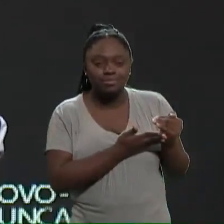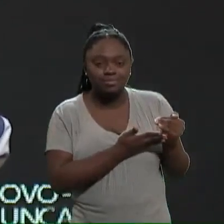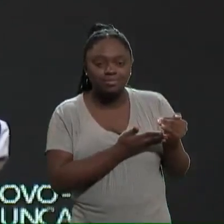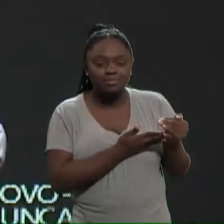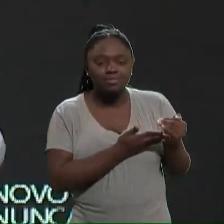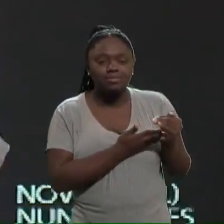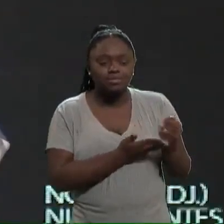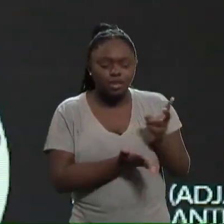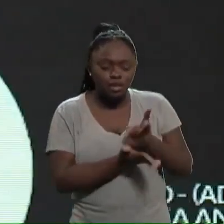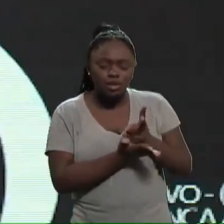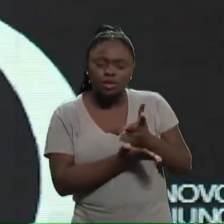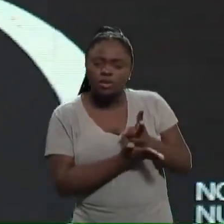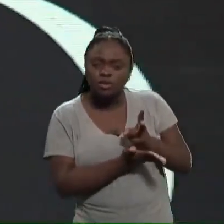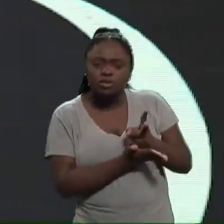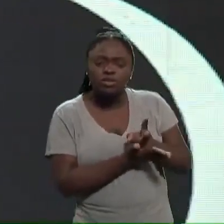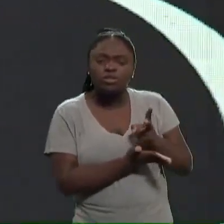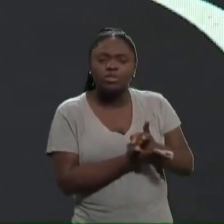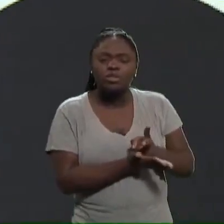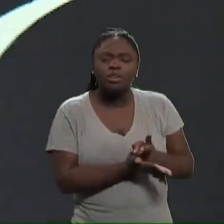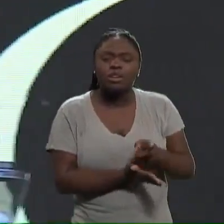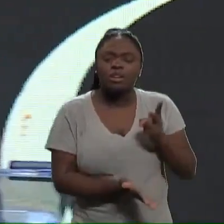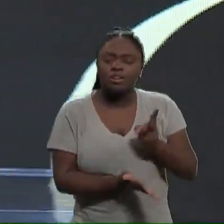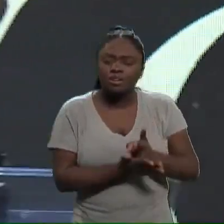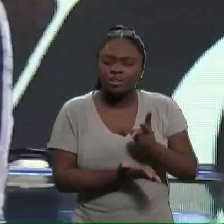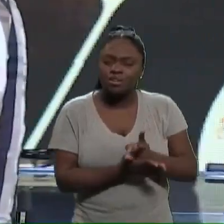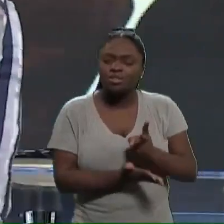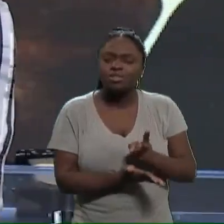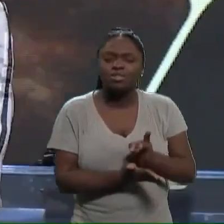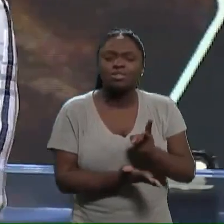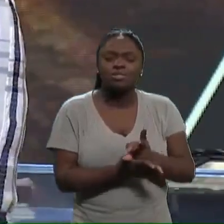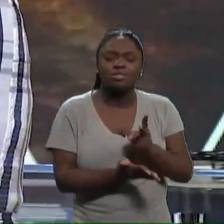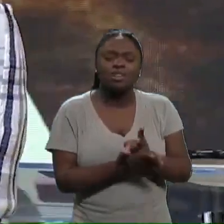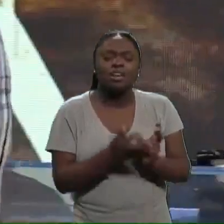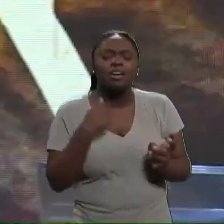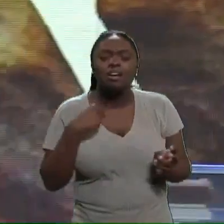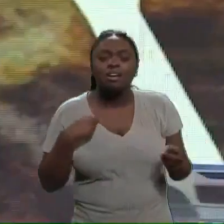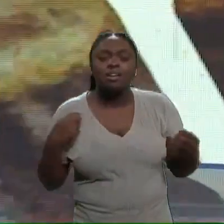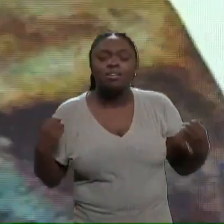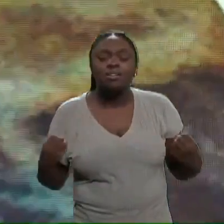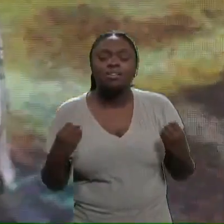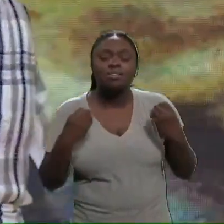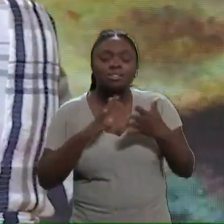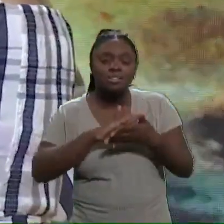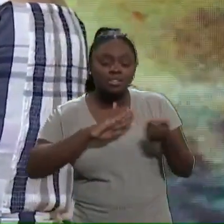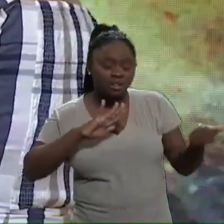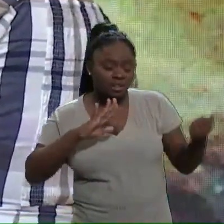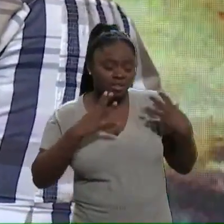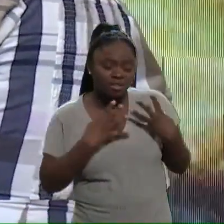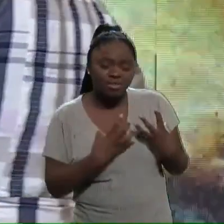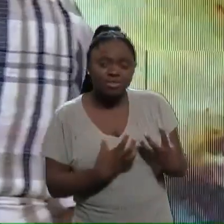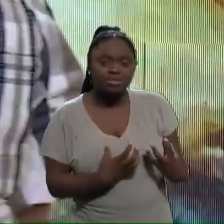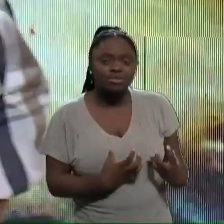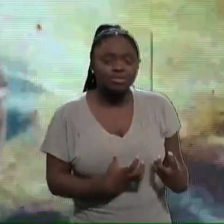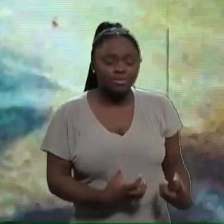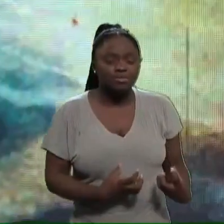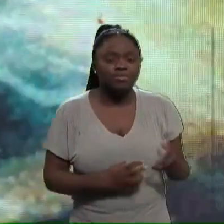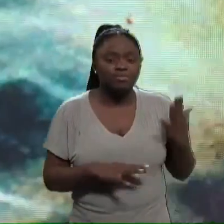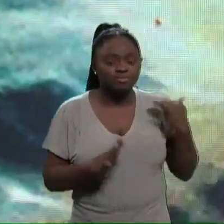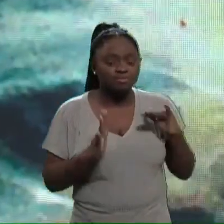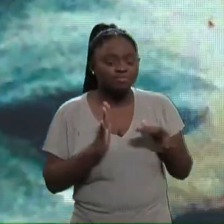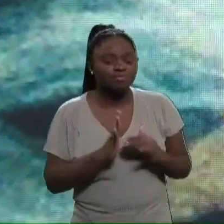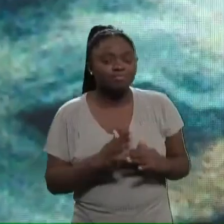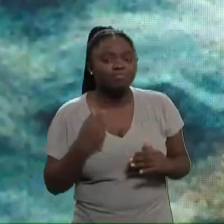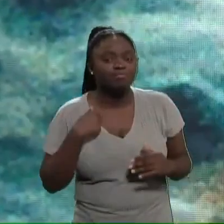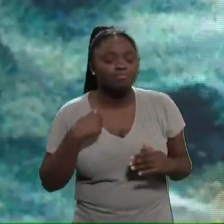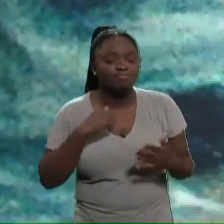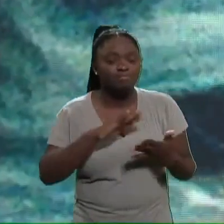Deixa regar. Deixa molhar. Eu estou tirando a sequidão, diz o Senhor. Eu